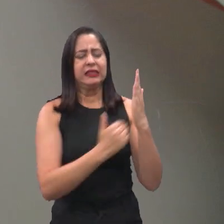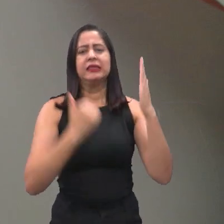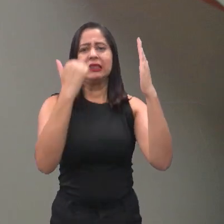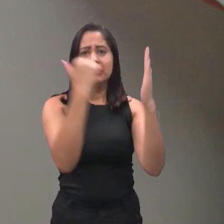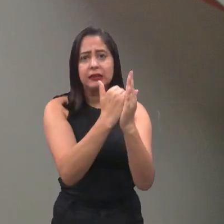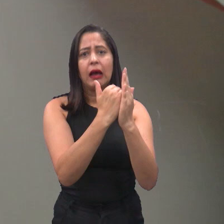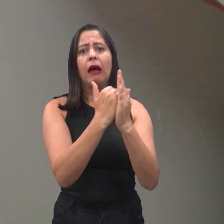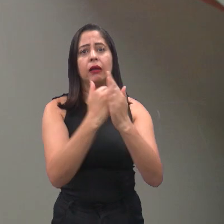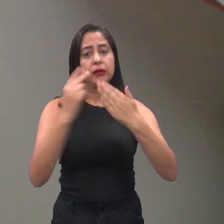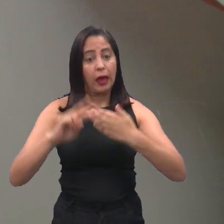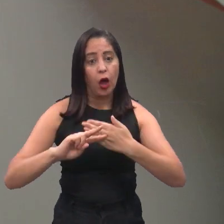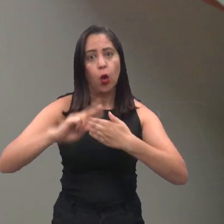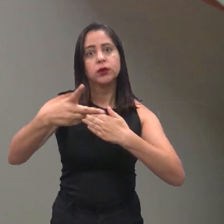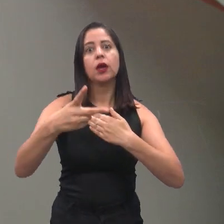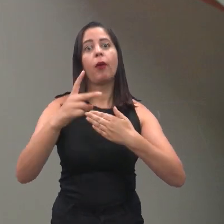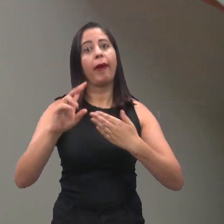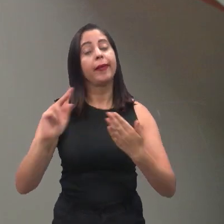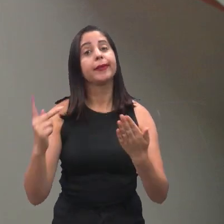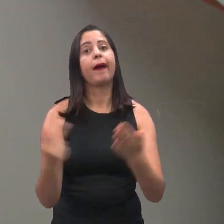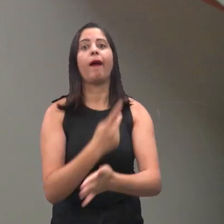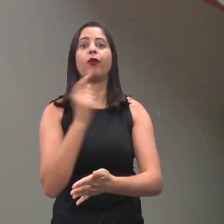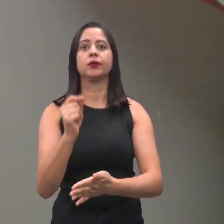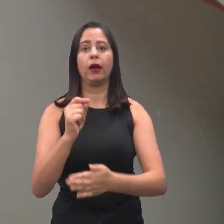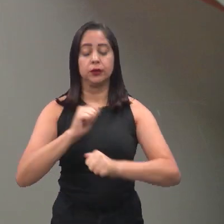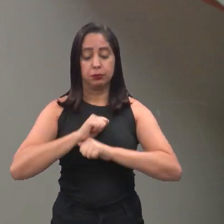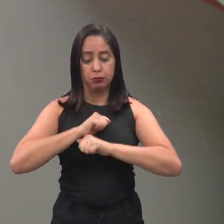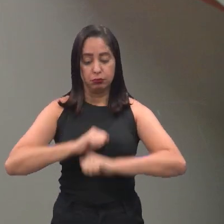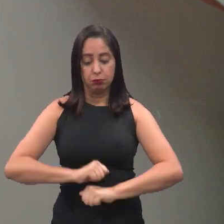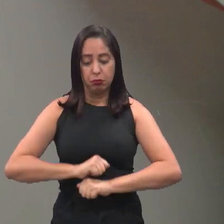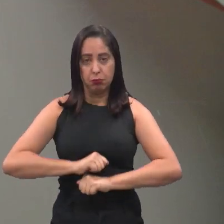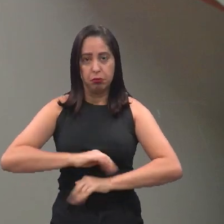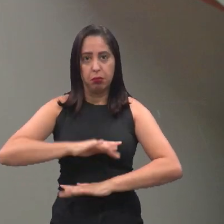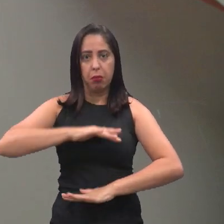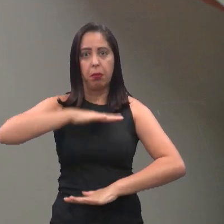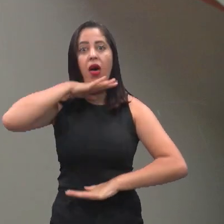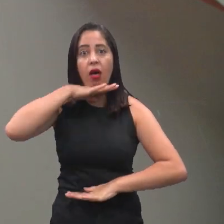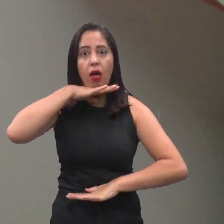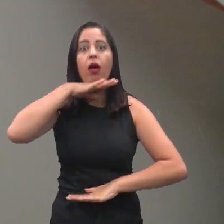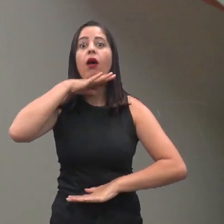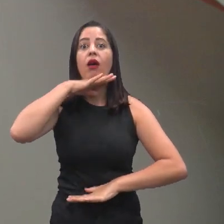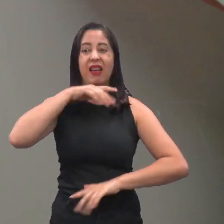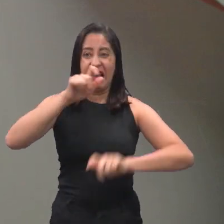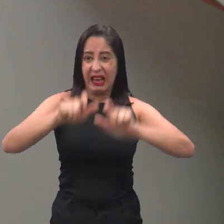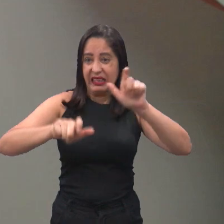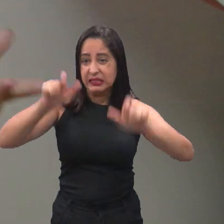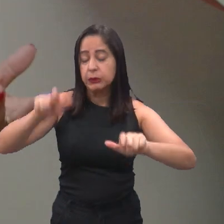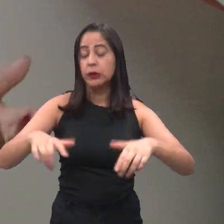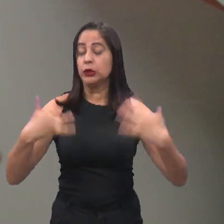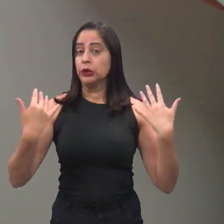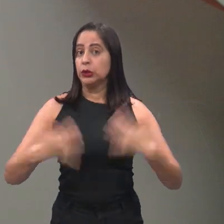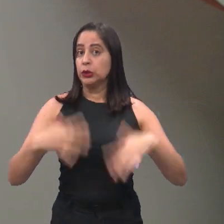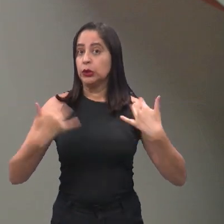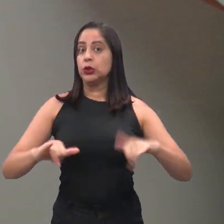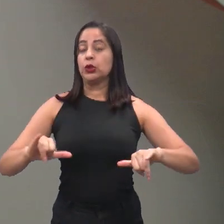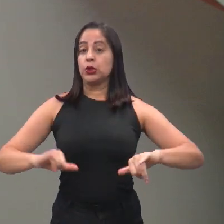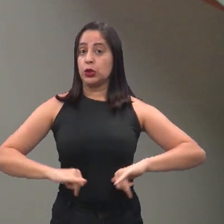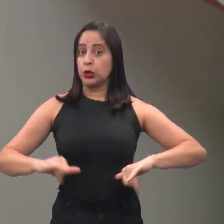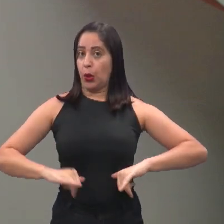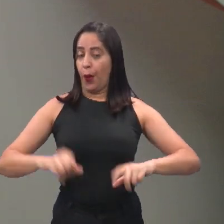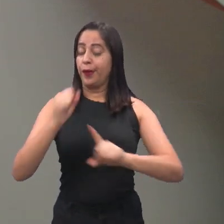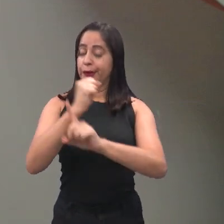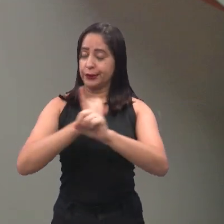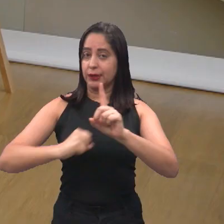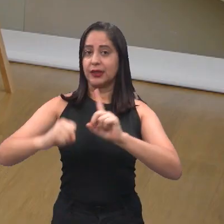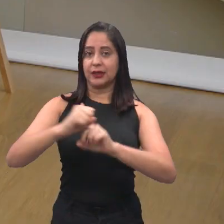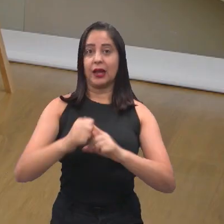que muitas vezes resultam no burnout, uma patologia que afeta muitas delas nessa sociedade moderna. E